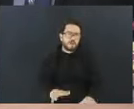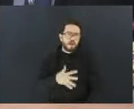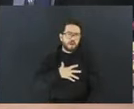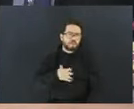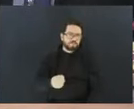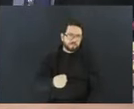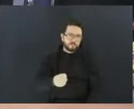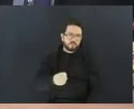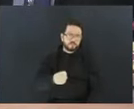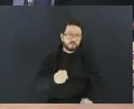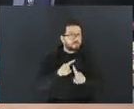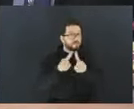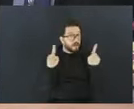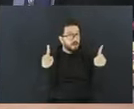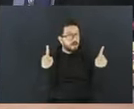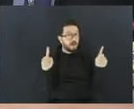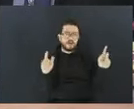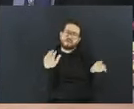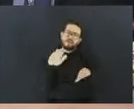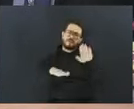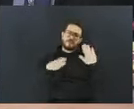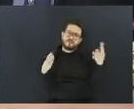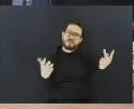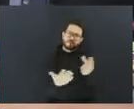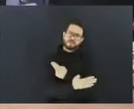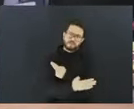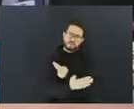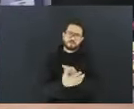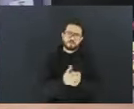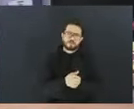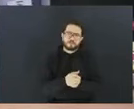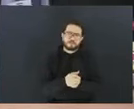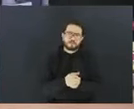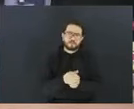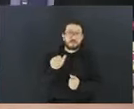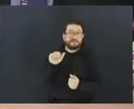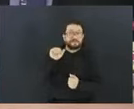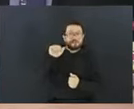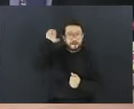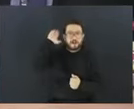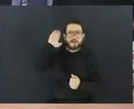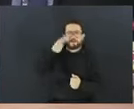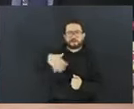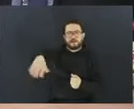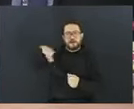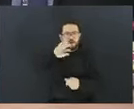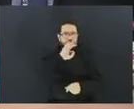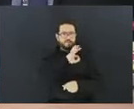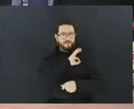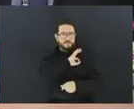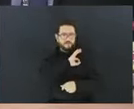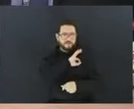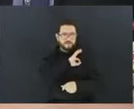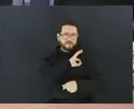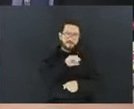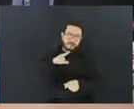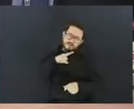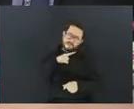né, em toda a profissão ocorre. E a nossa, mais ainda, porque nós lidamos com vários problemas que as pessoas